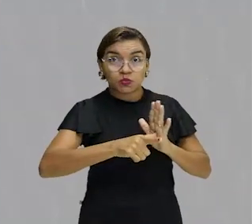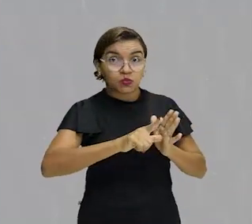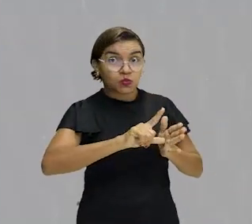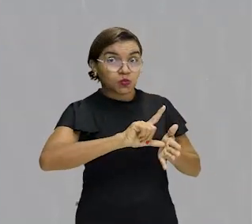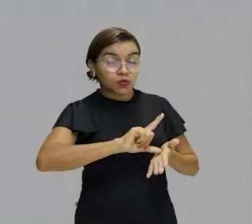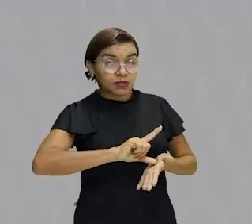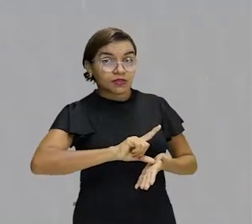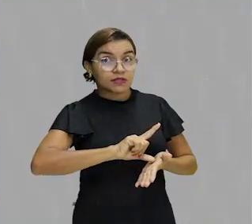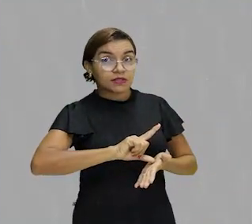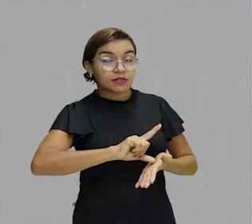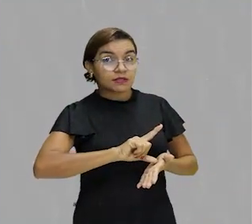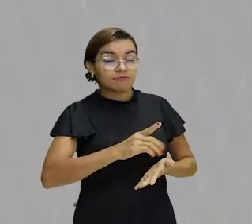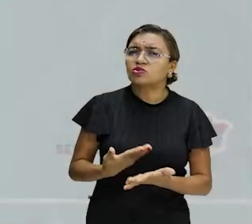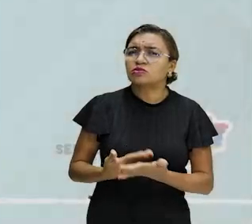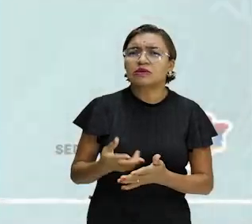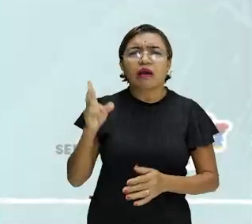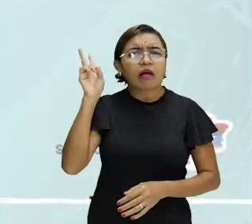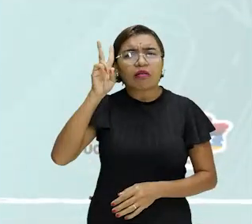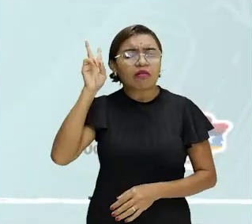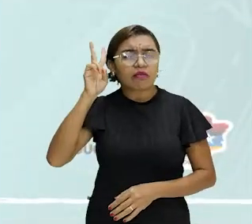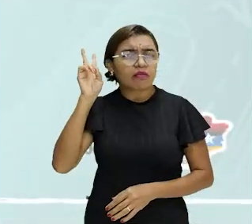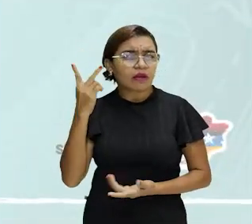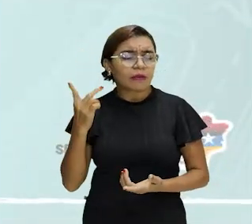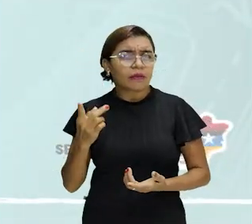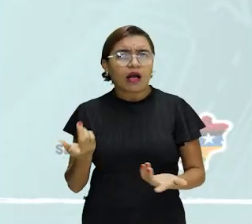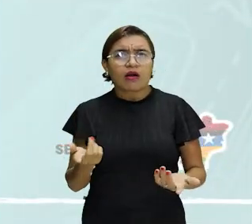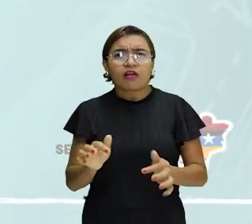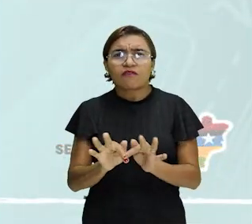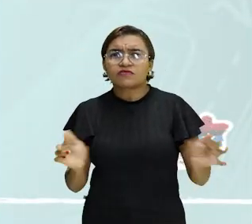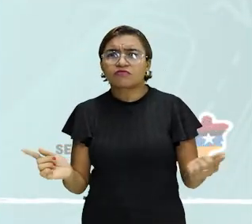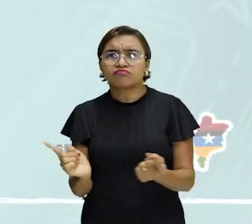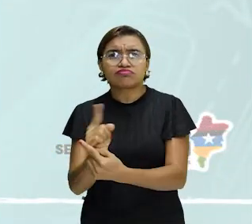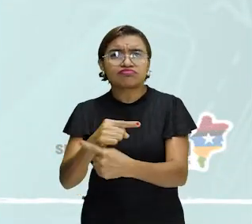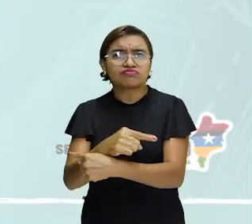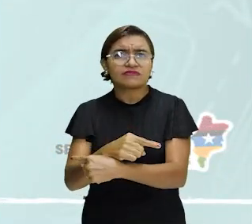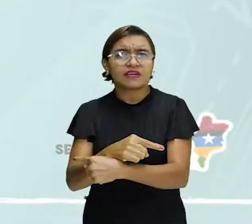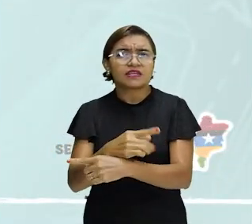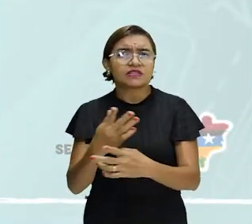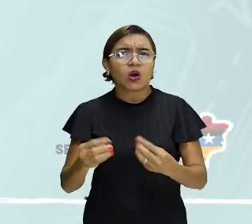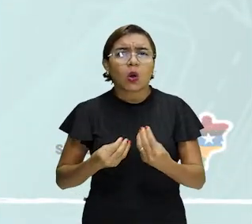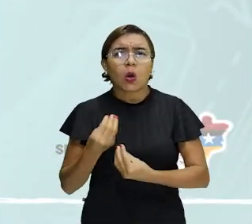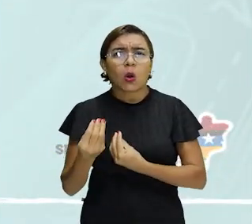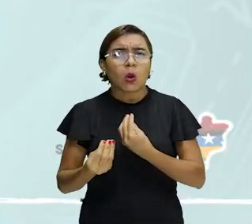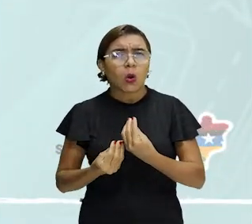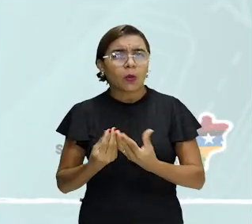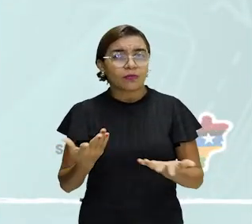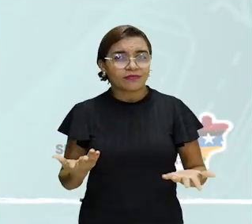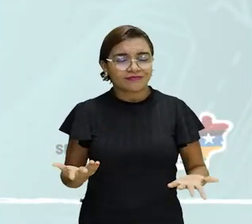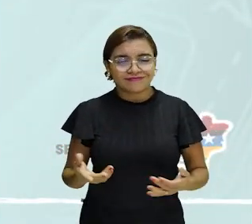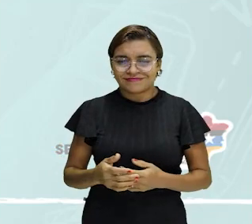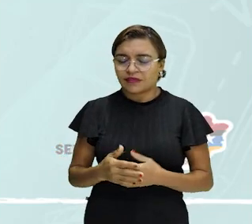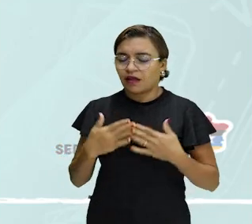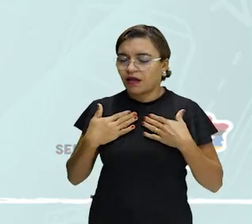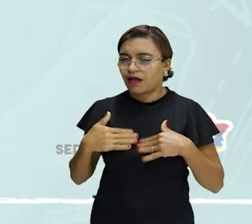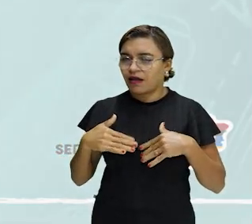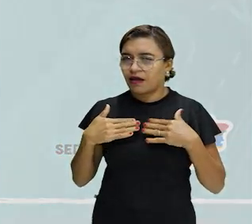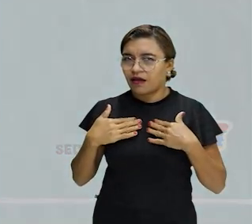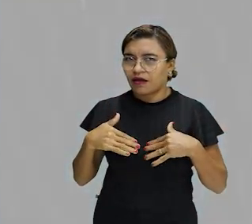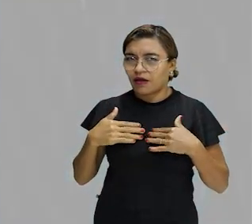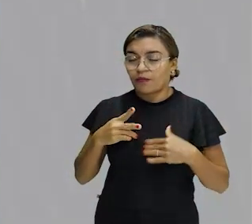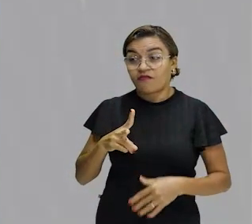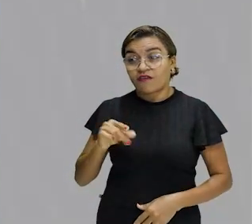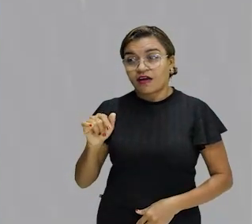função inversa. Isso é um assunto que é anterior, tá? E vai ser muito usado quando nós estivermos estudando